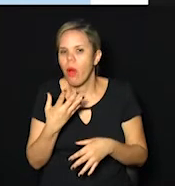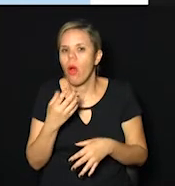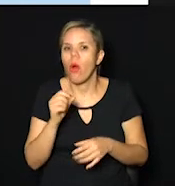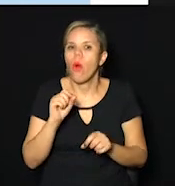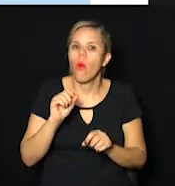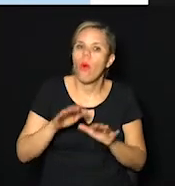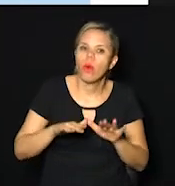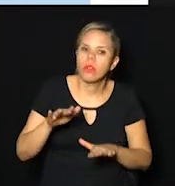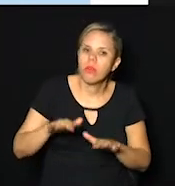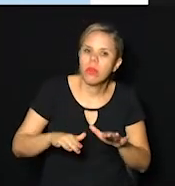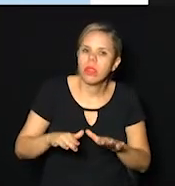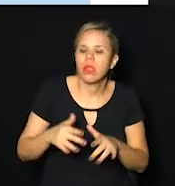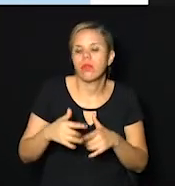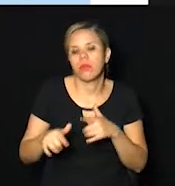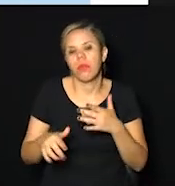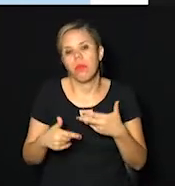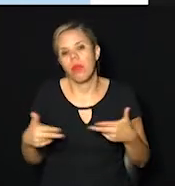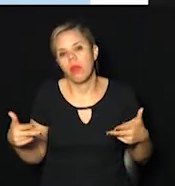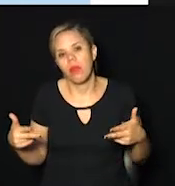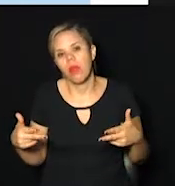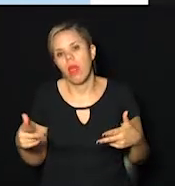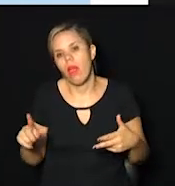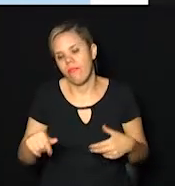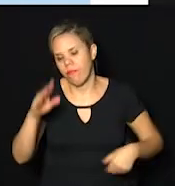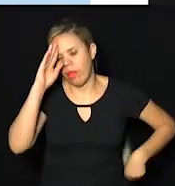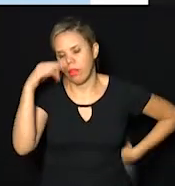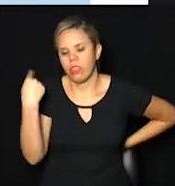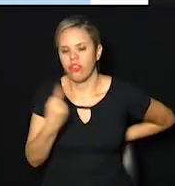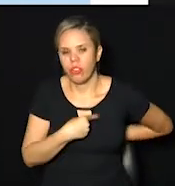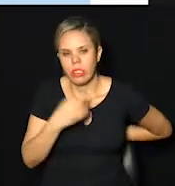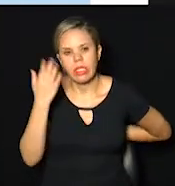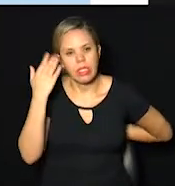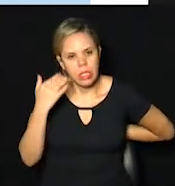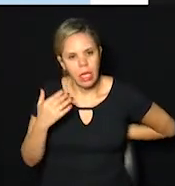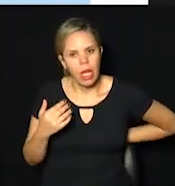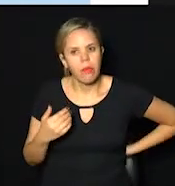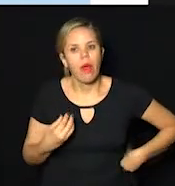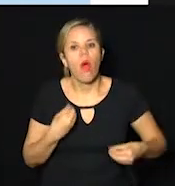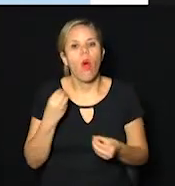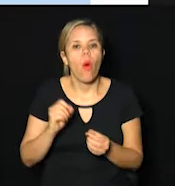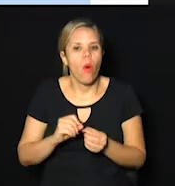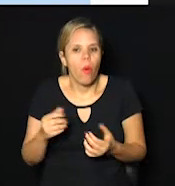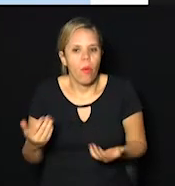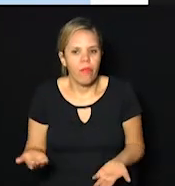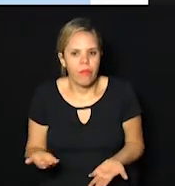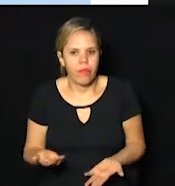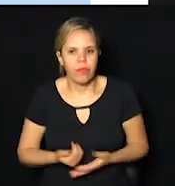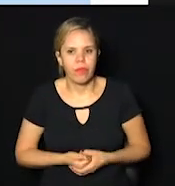das circunstâncias. Então, é fundamental que a gente saiba como fazer, que a gente